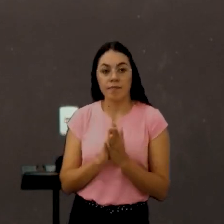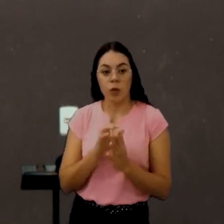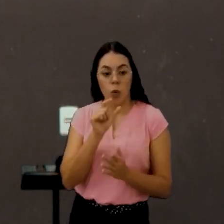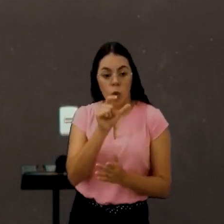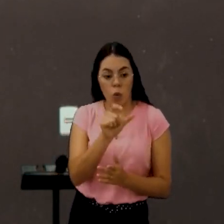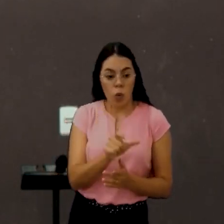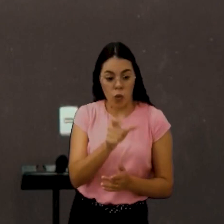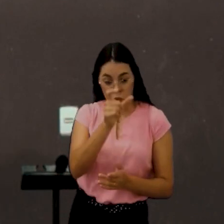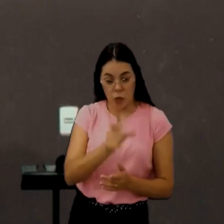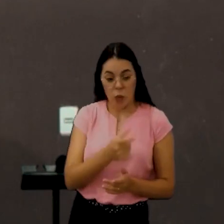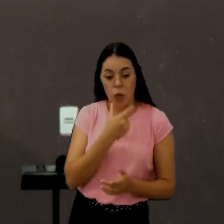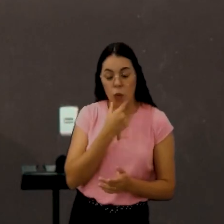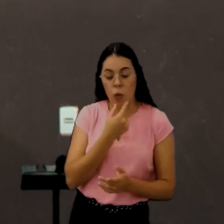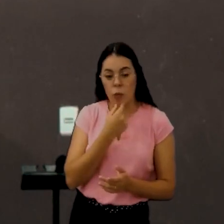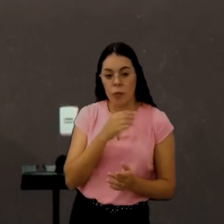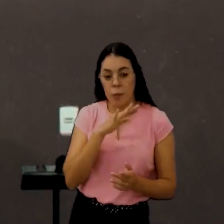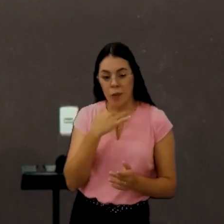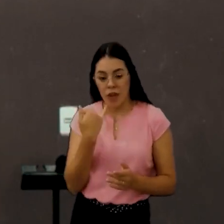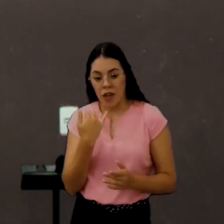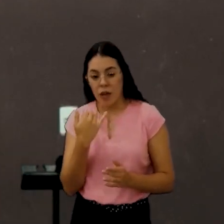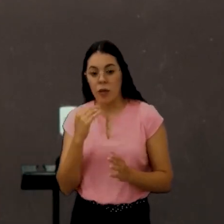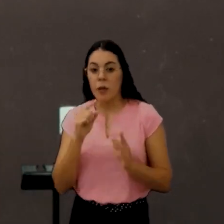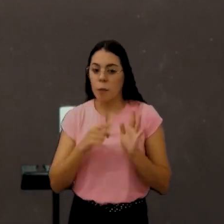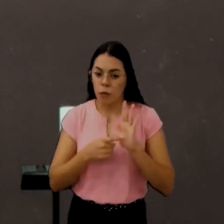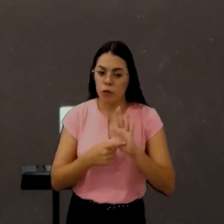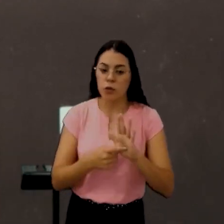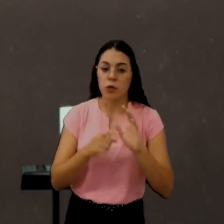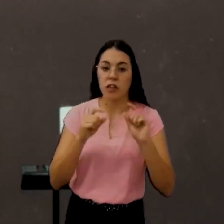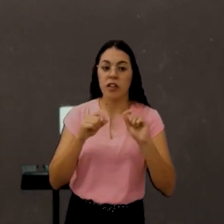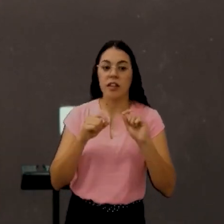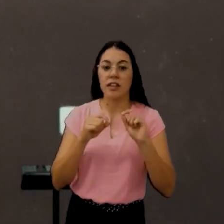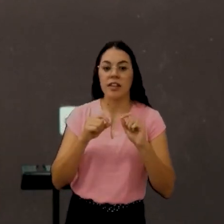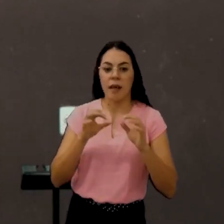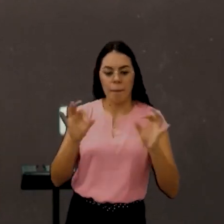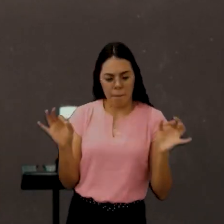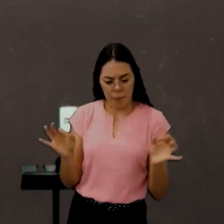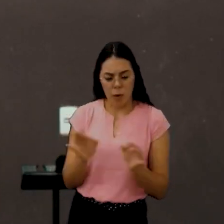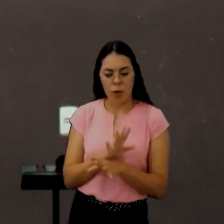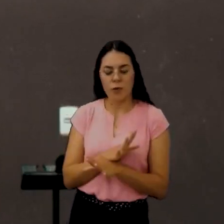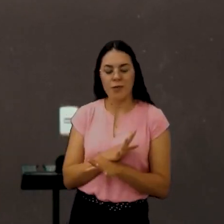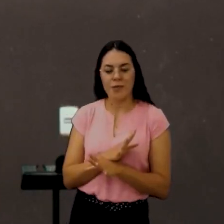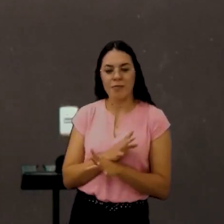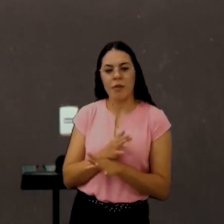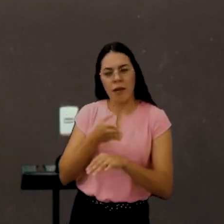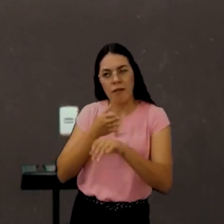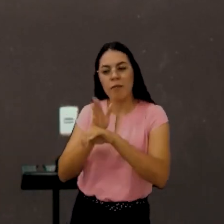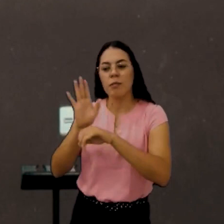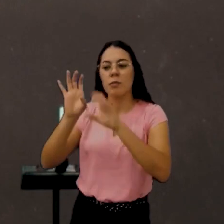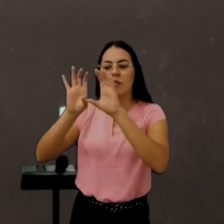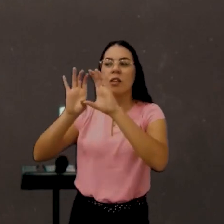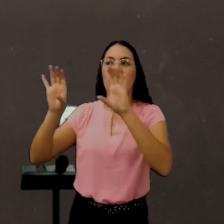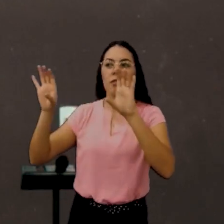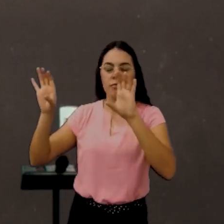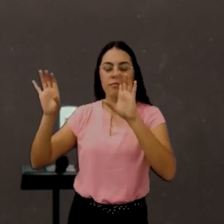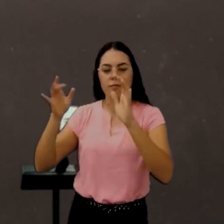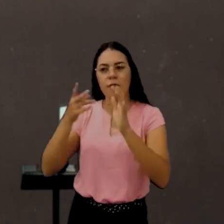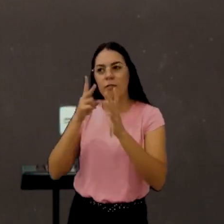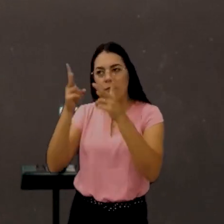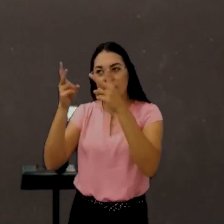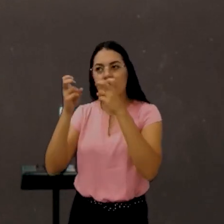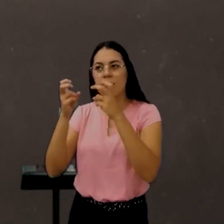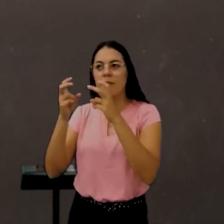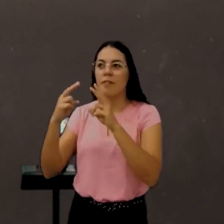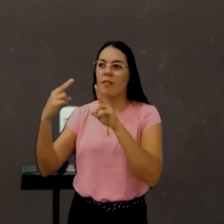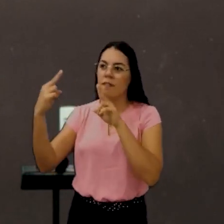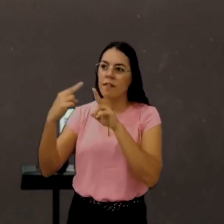ao partir era exatamente essa. A expectativa de que ele estaria pronto para ver Jesus. Aquele que ele sempre pregou, que ele sempre amou,